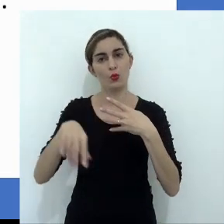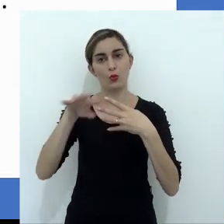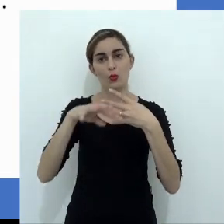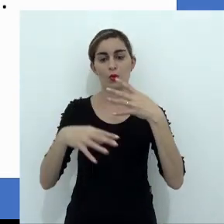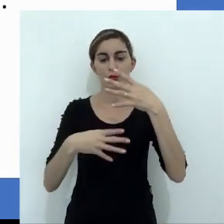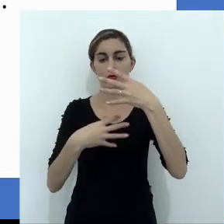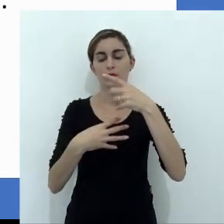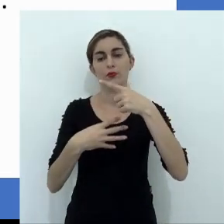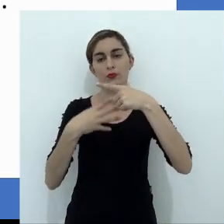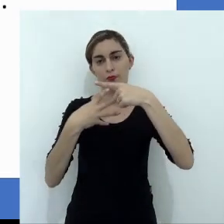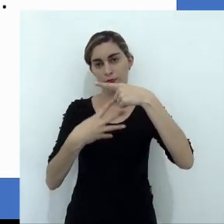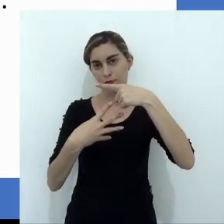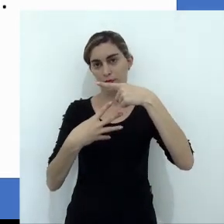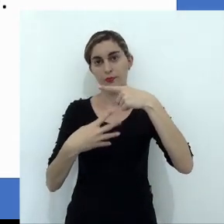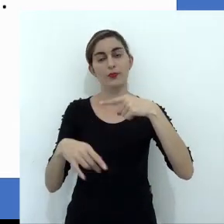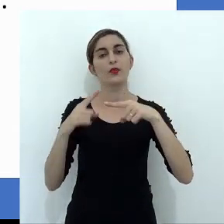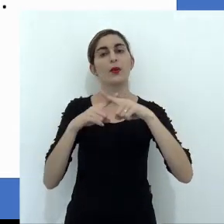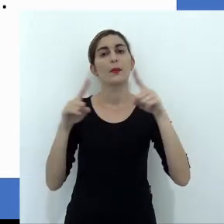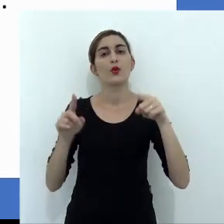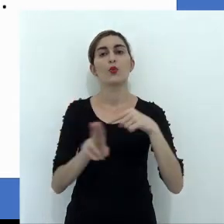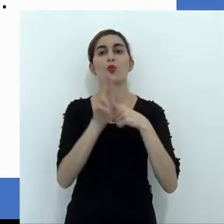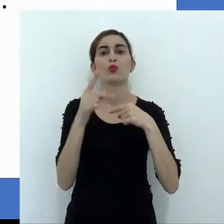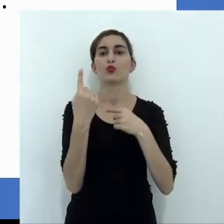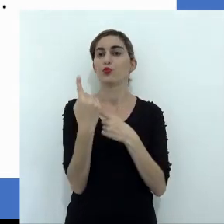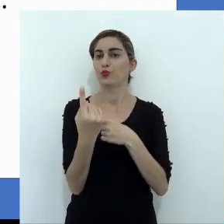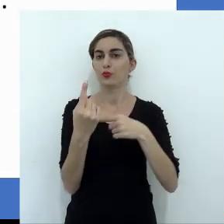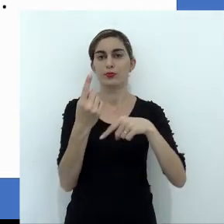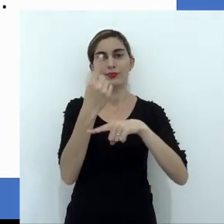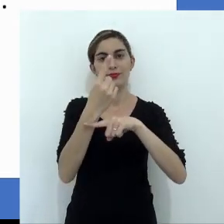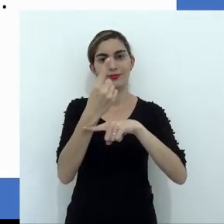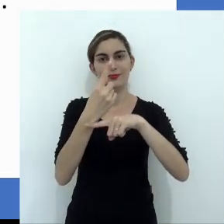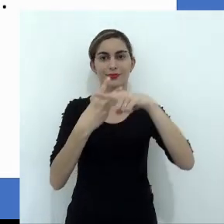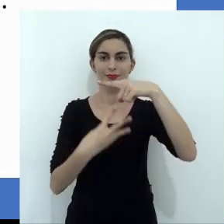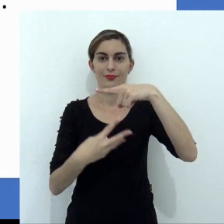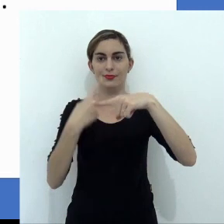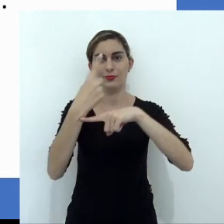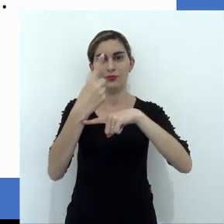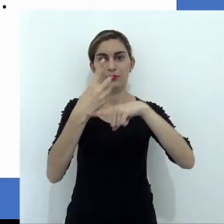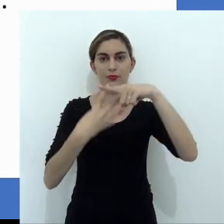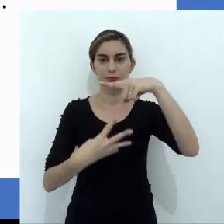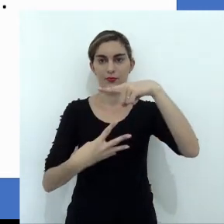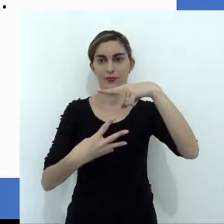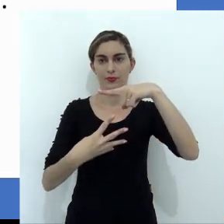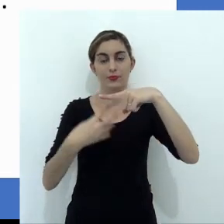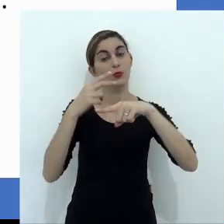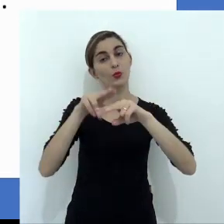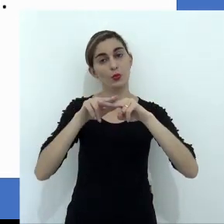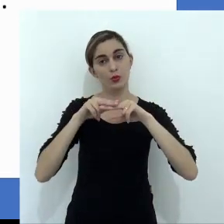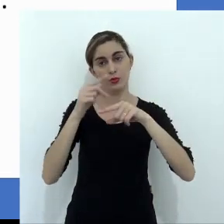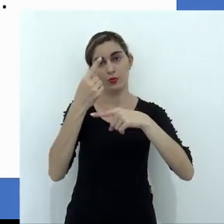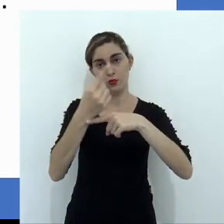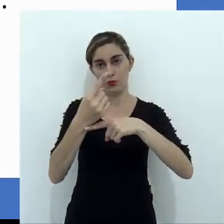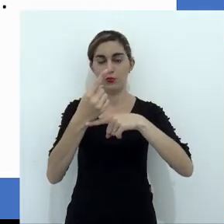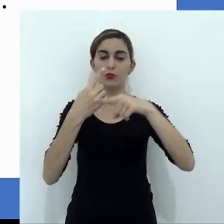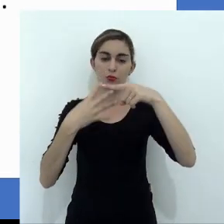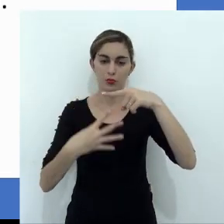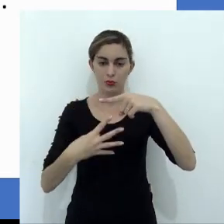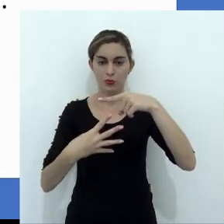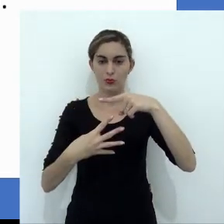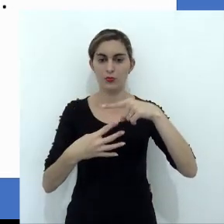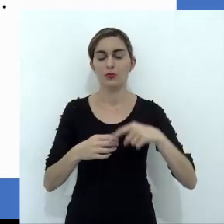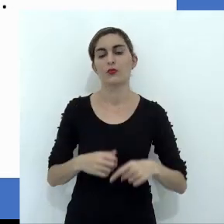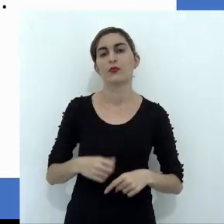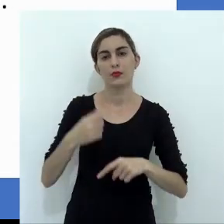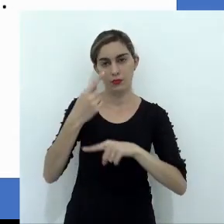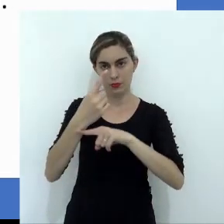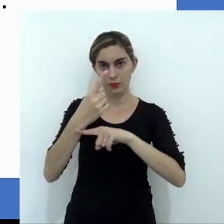ser exatamente o denominador dela. Mas foi utilizada apenas uma dessas 4 partes. Então, por isso que essa primeira figurinha e essa